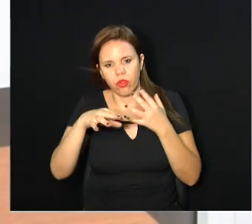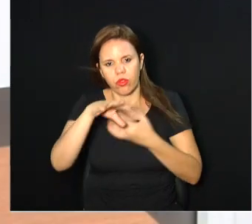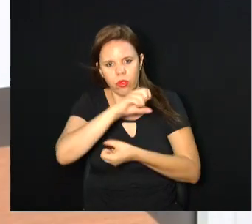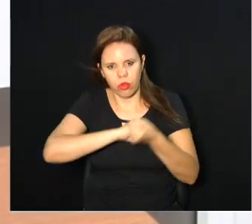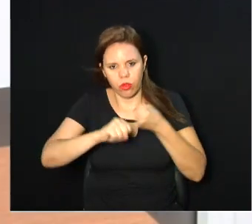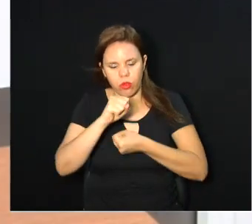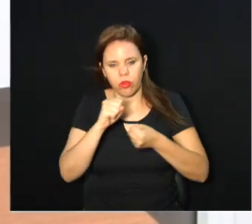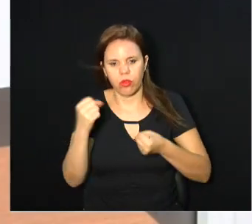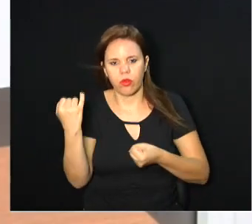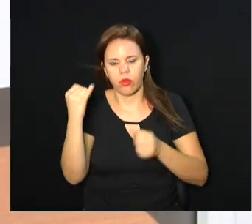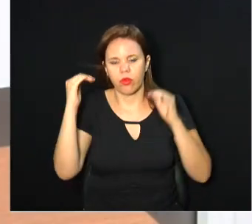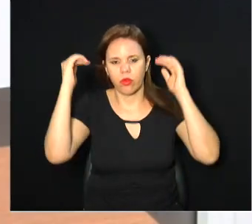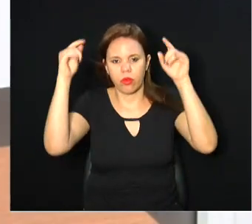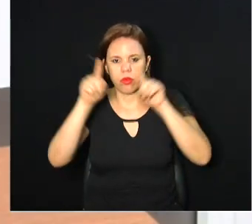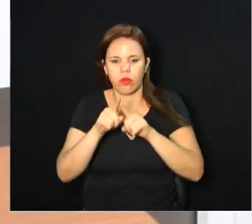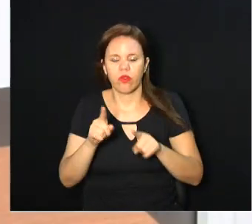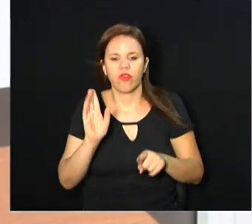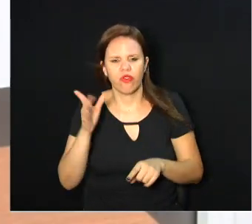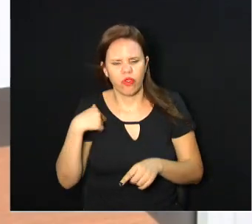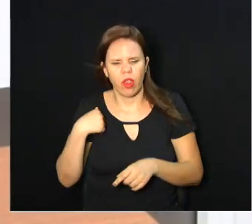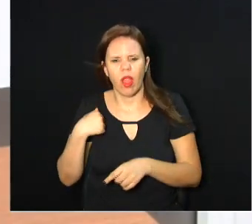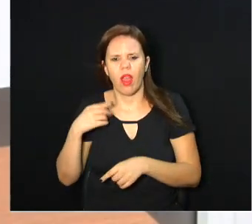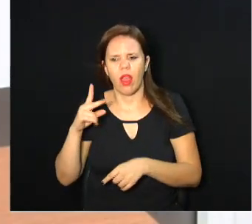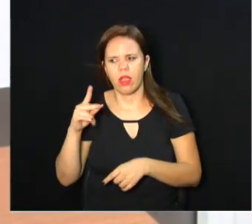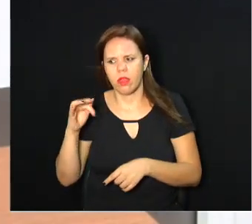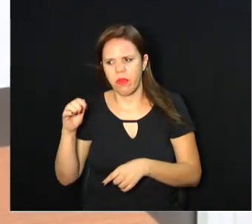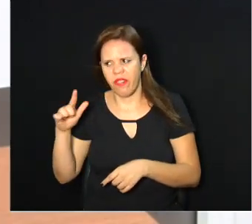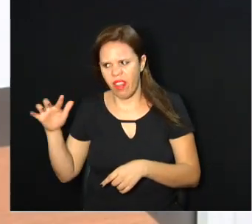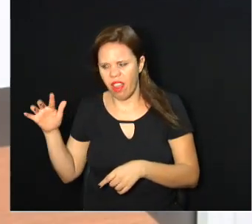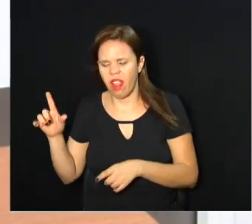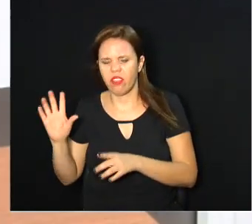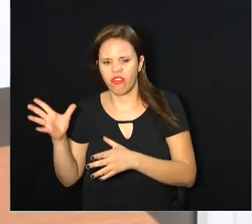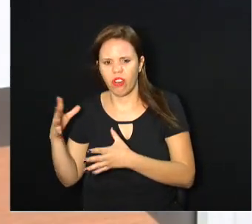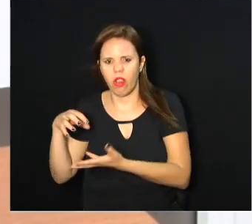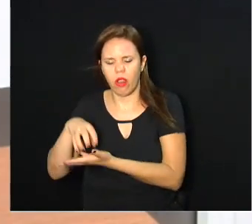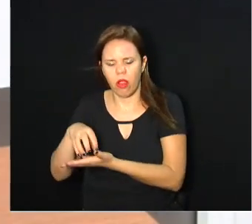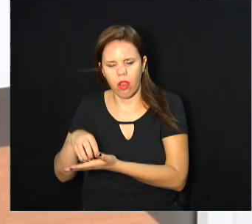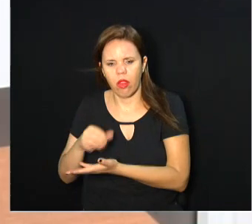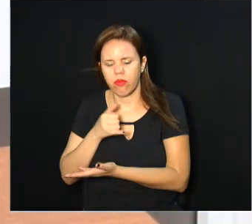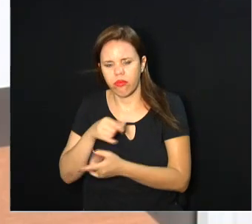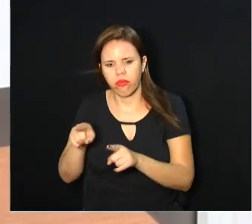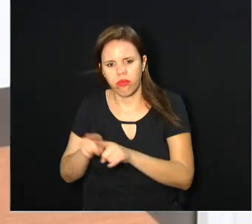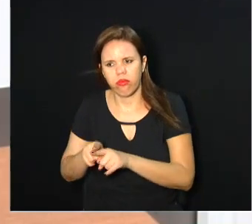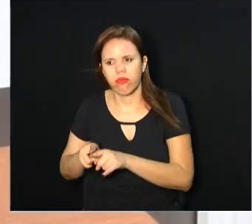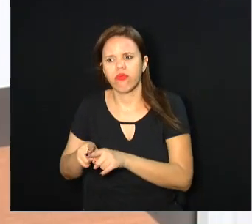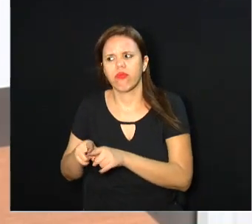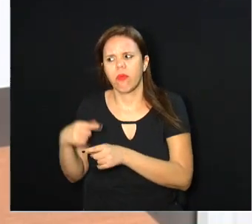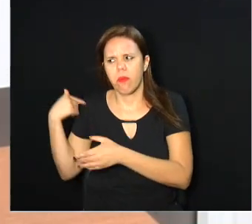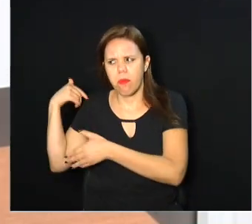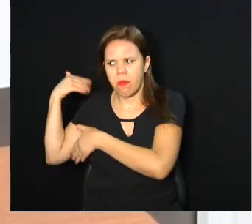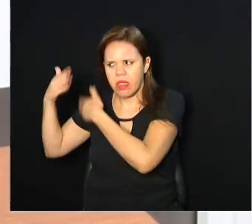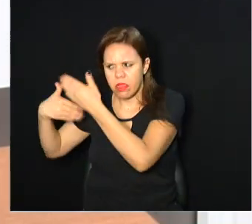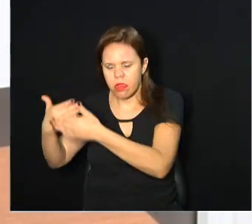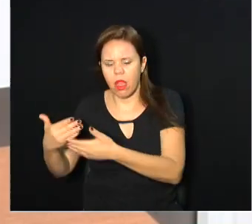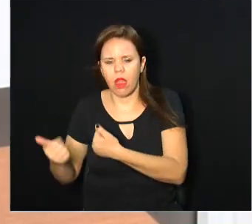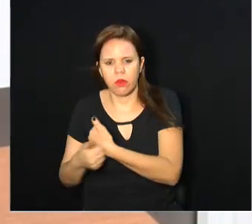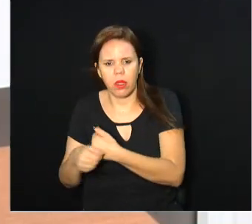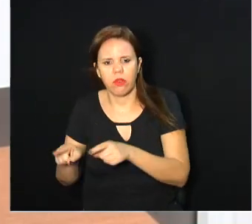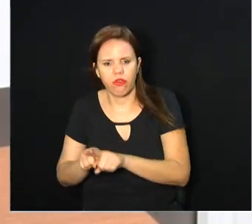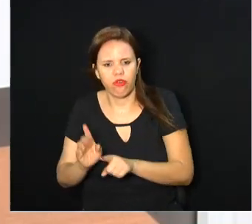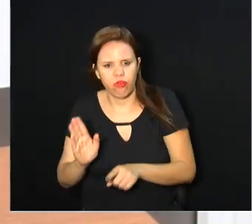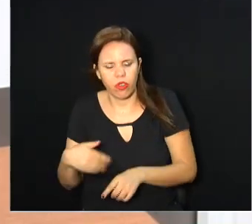muito em alta, mas é algo que a CPFL já vislumbrava há um passado não muito longe, né? E que